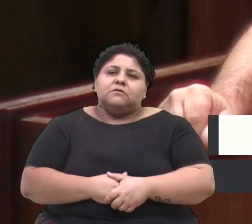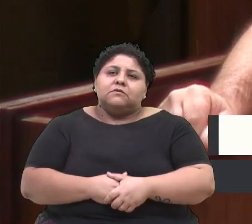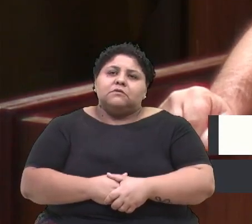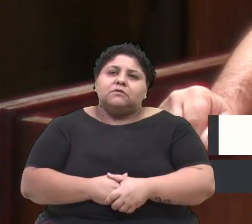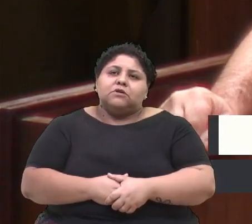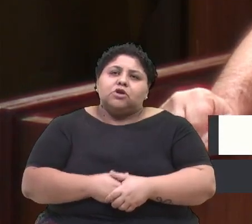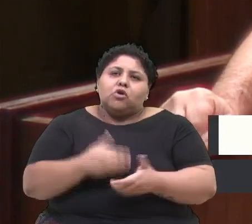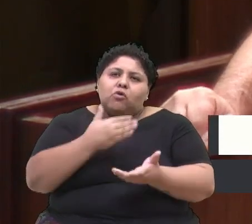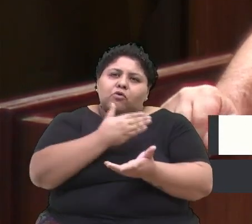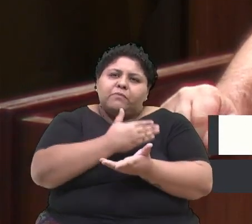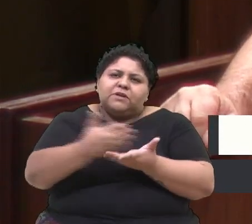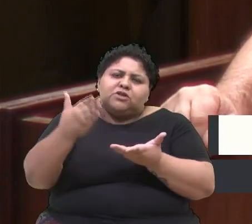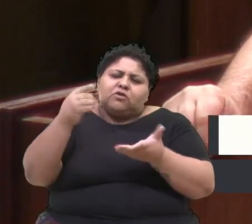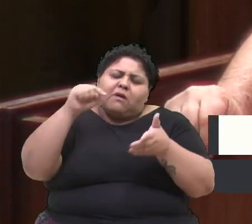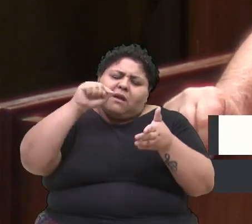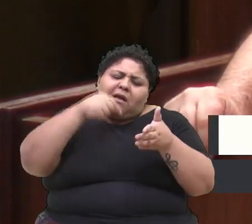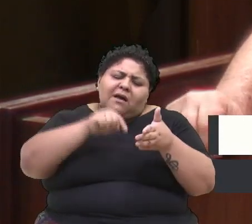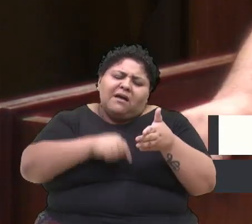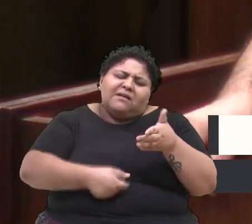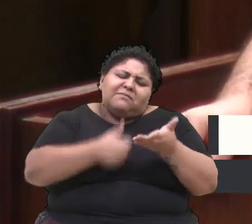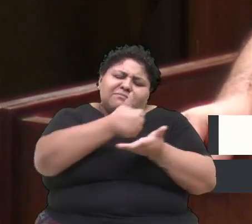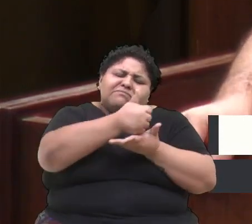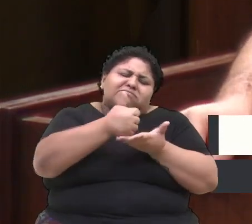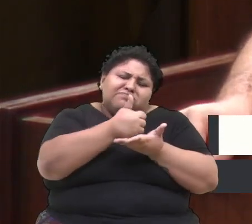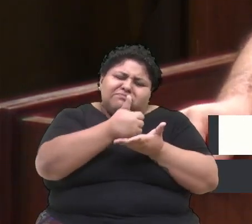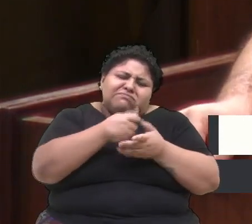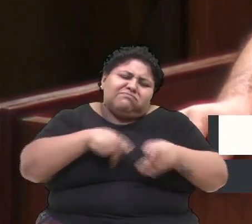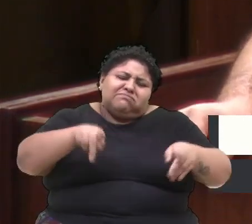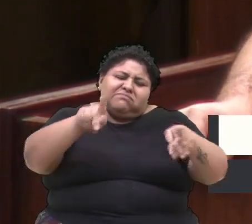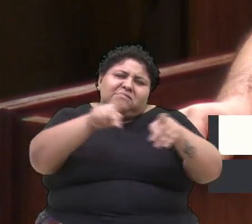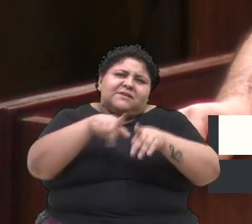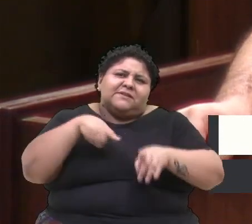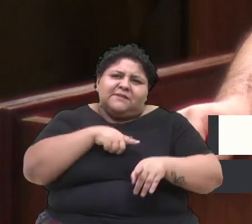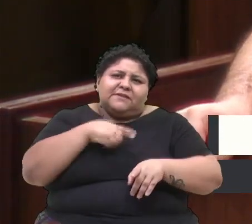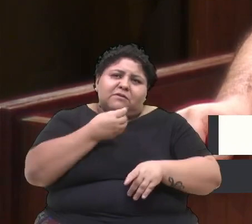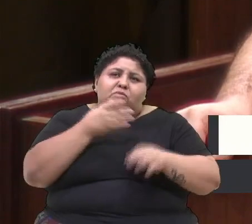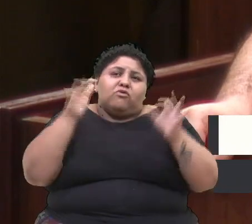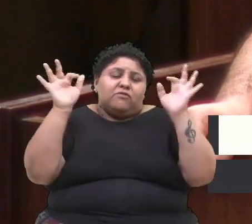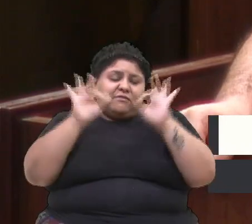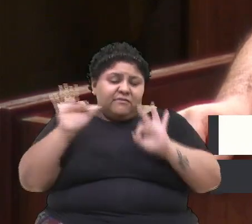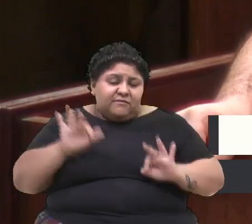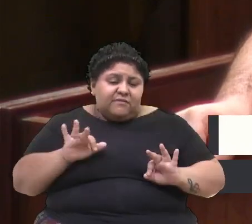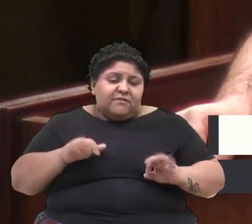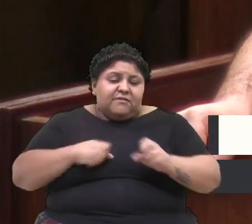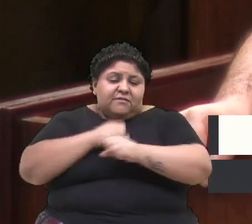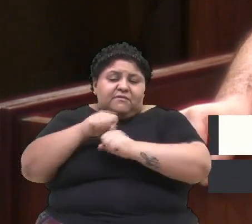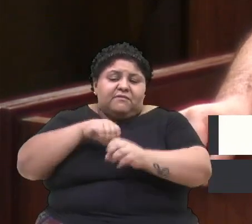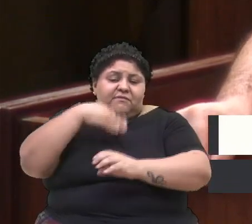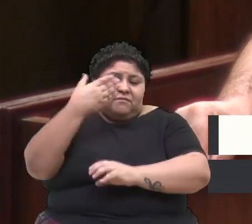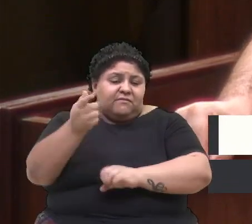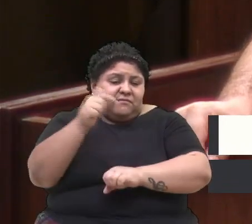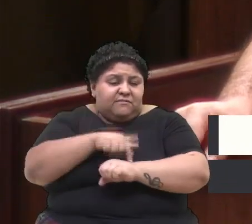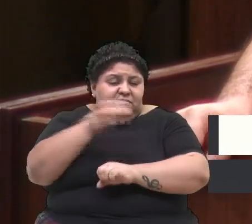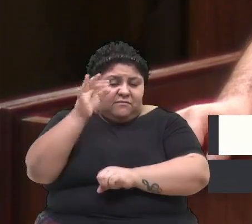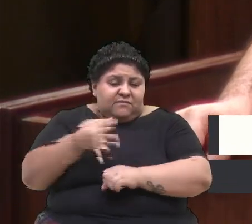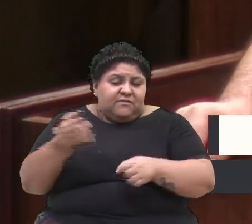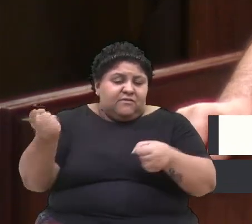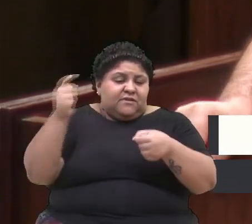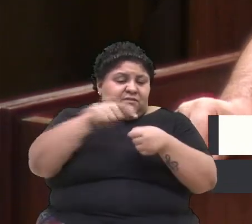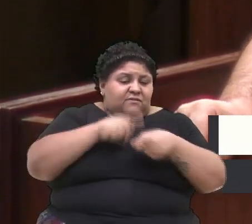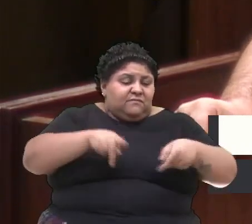então quero te parabenizar mesmo, desejar boas festas e que o ano que vem o senhor possa, no momento certo, ter o retorno da